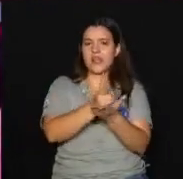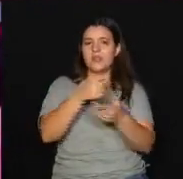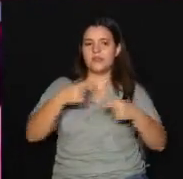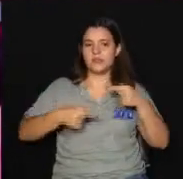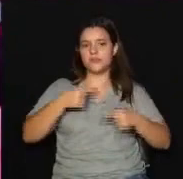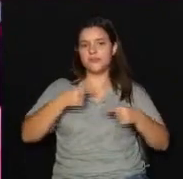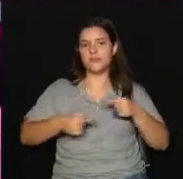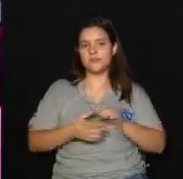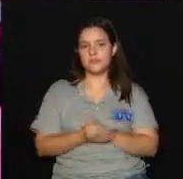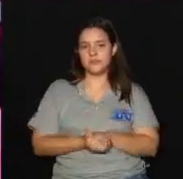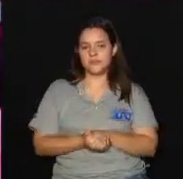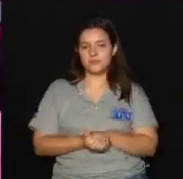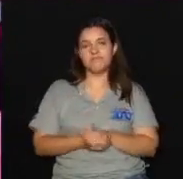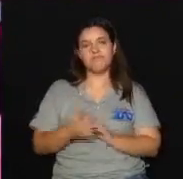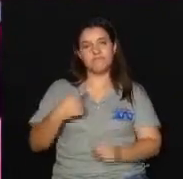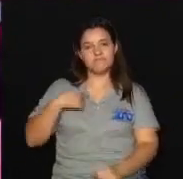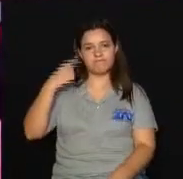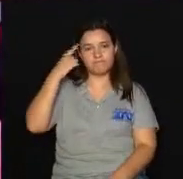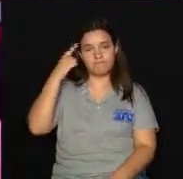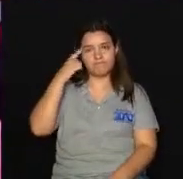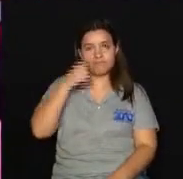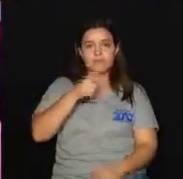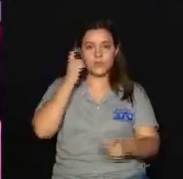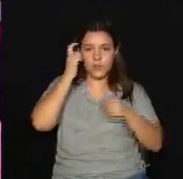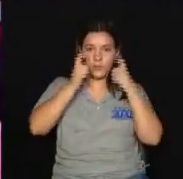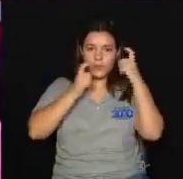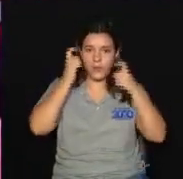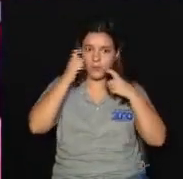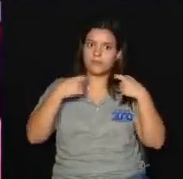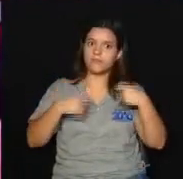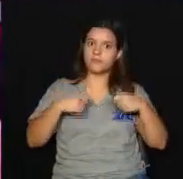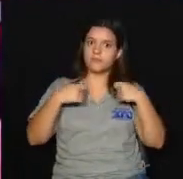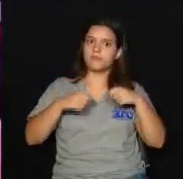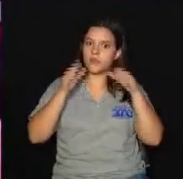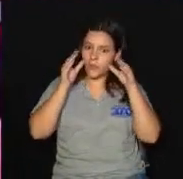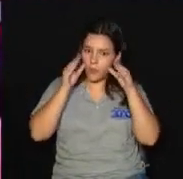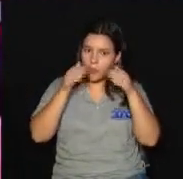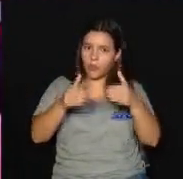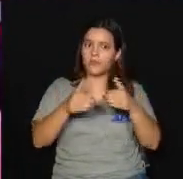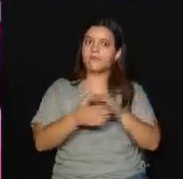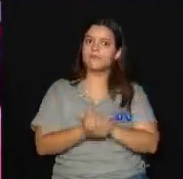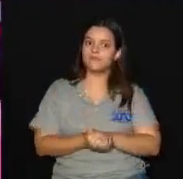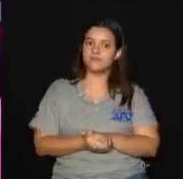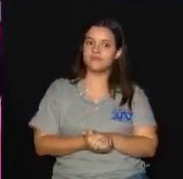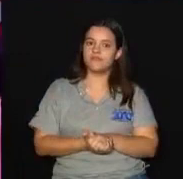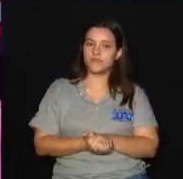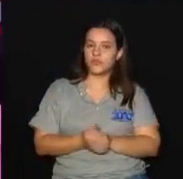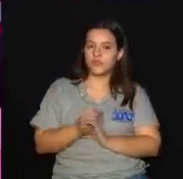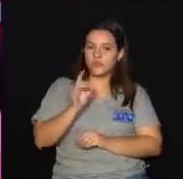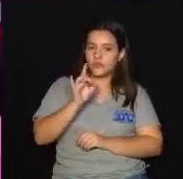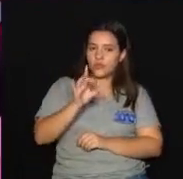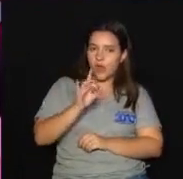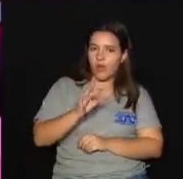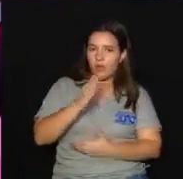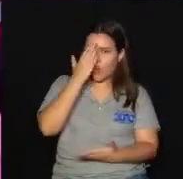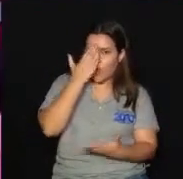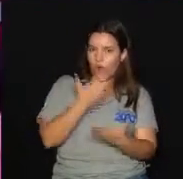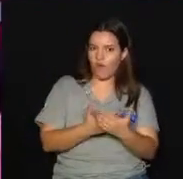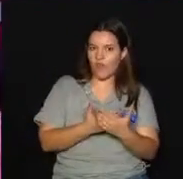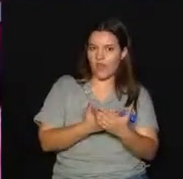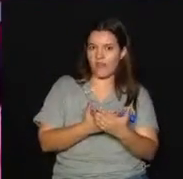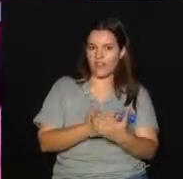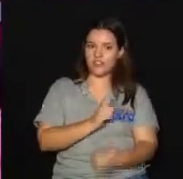política. Eu acho que essa é uma preocupação que ele precisa começar a trabalhar, porque não é apenas o descrédito